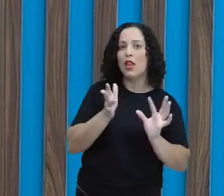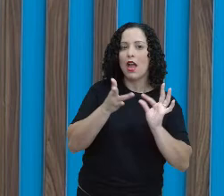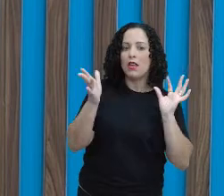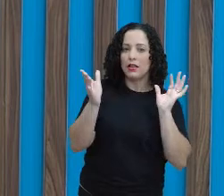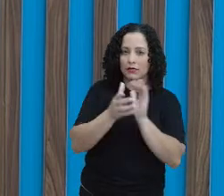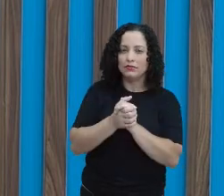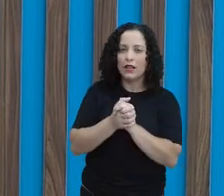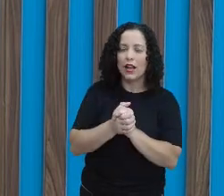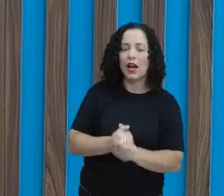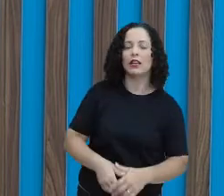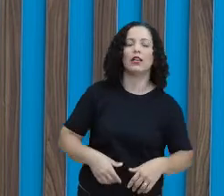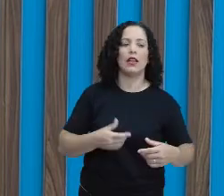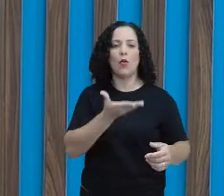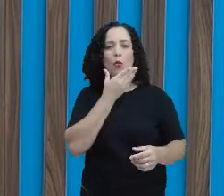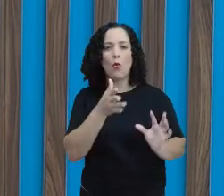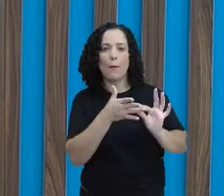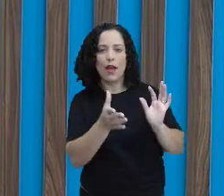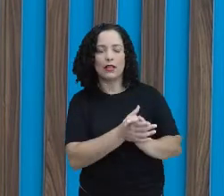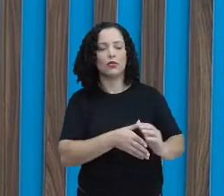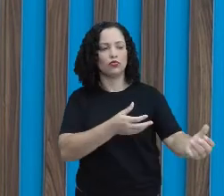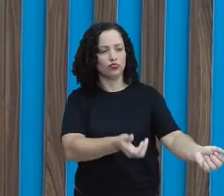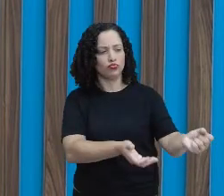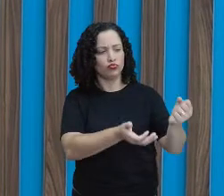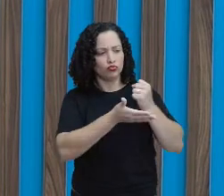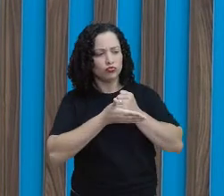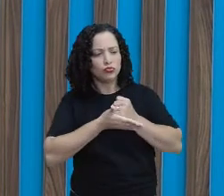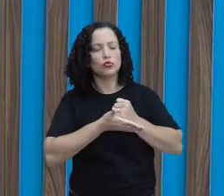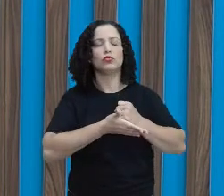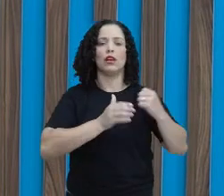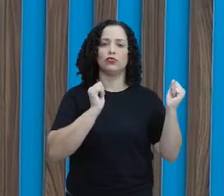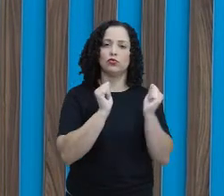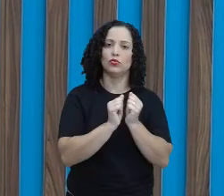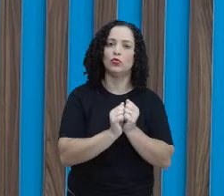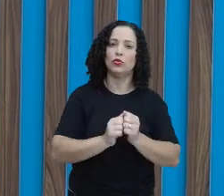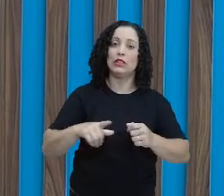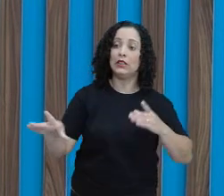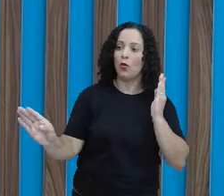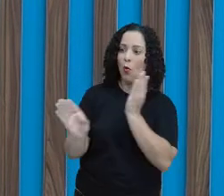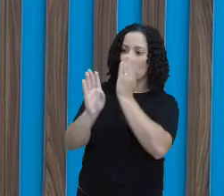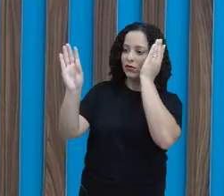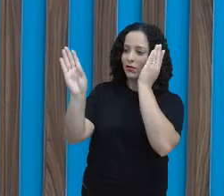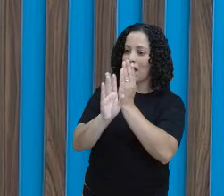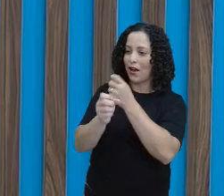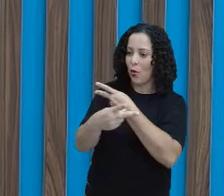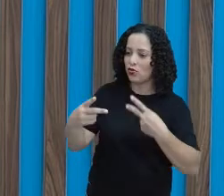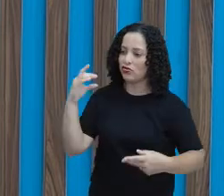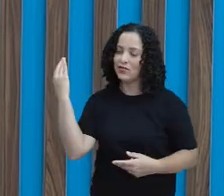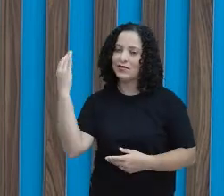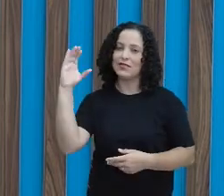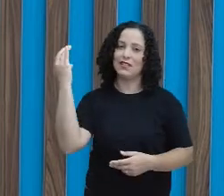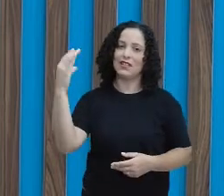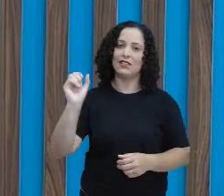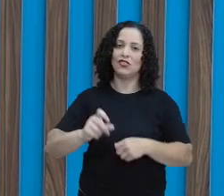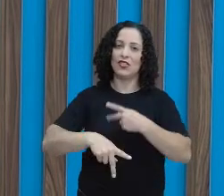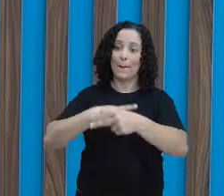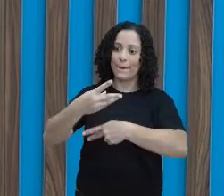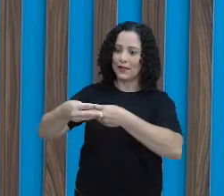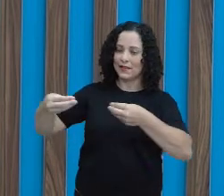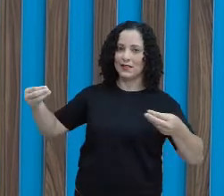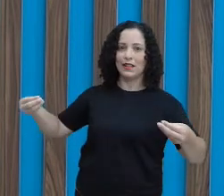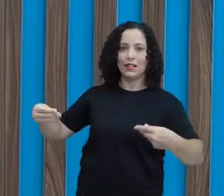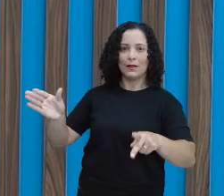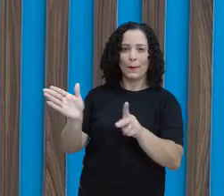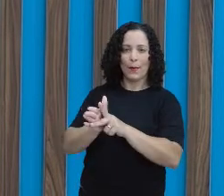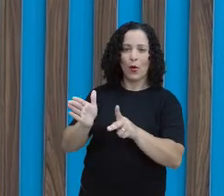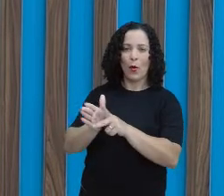e começa aí a questão da descoberta. Recebe mais de um prêmio Nobel da Paz, da ciência, onde